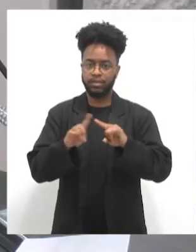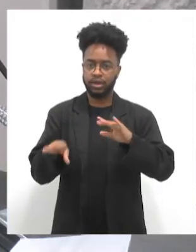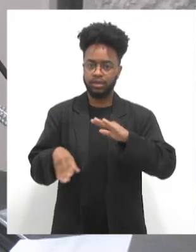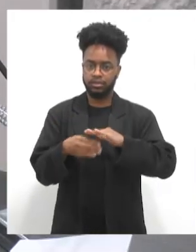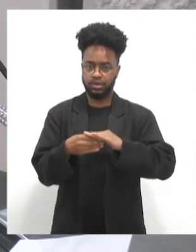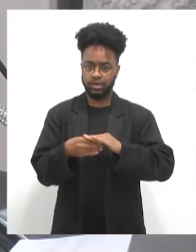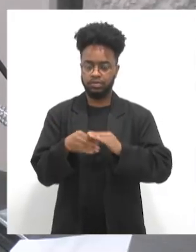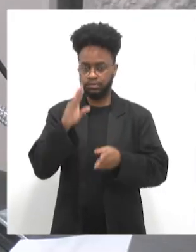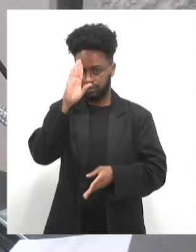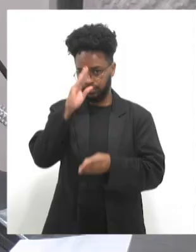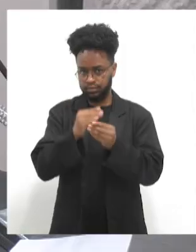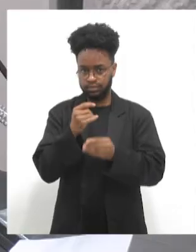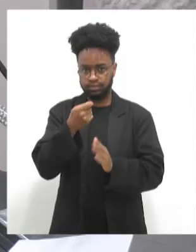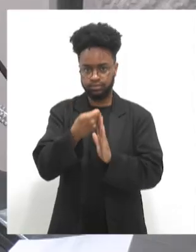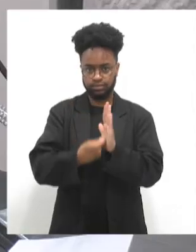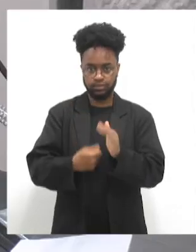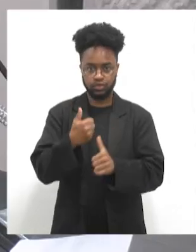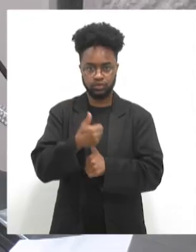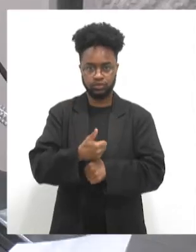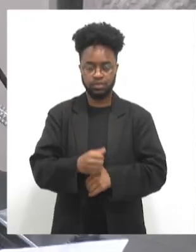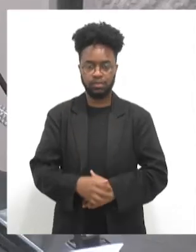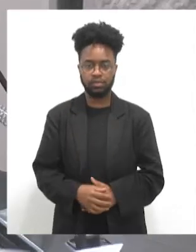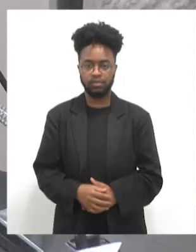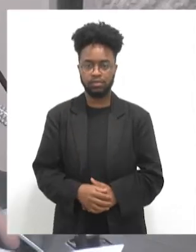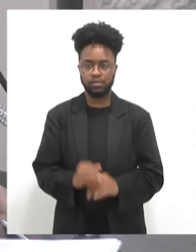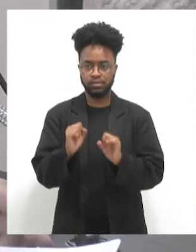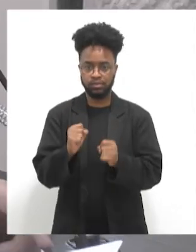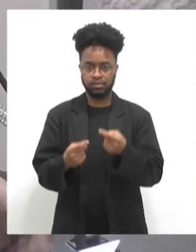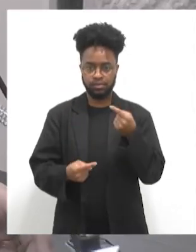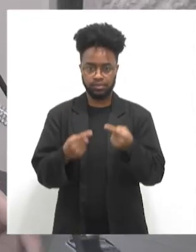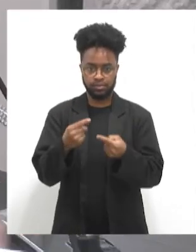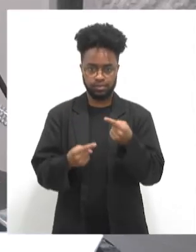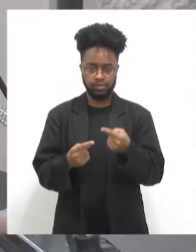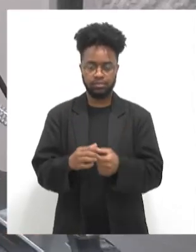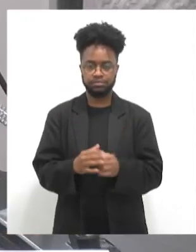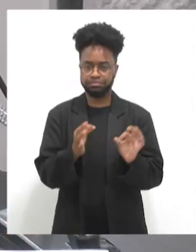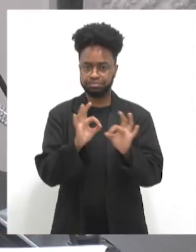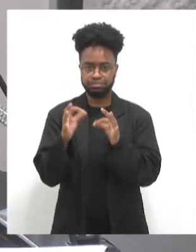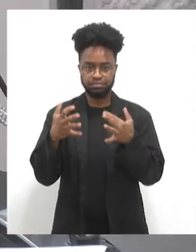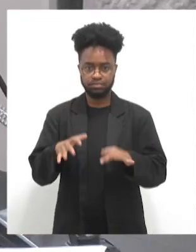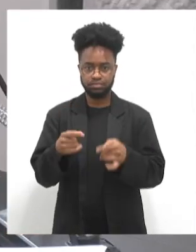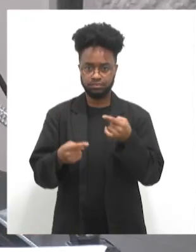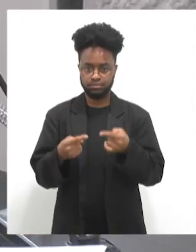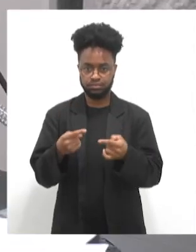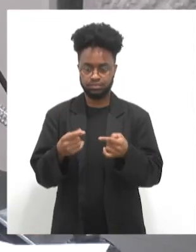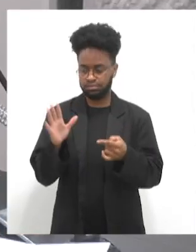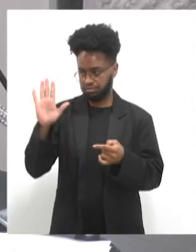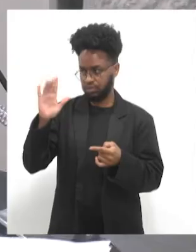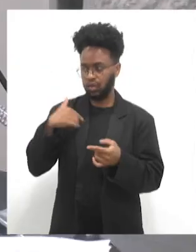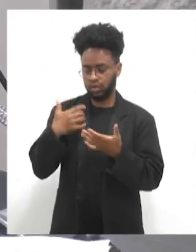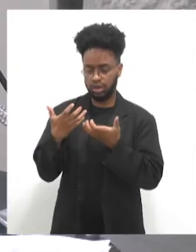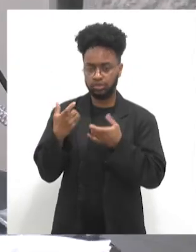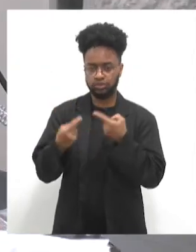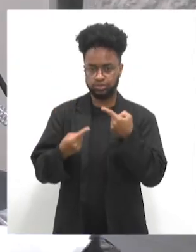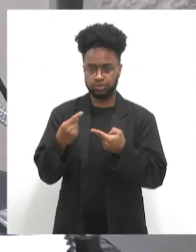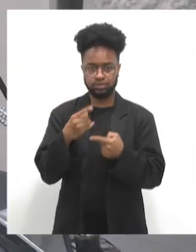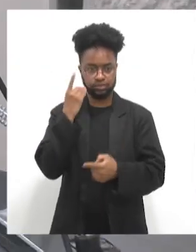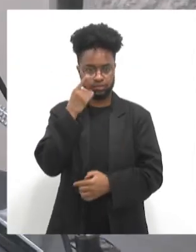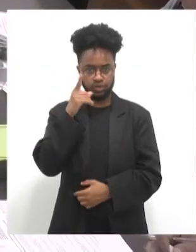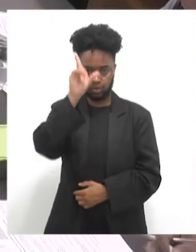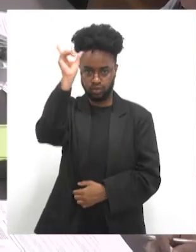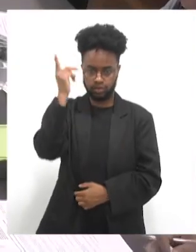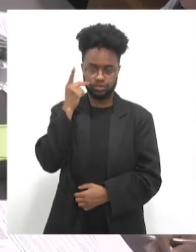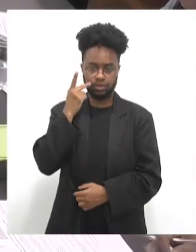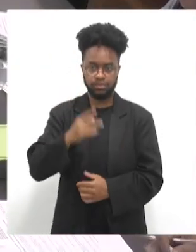emendas, concluindo por substitutivo. Em discussão. Não havendo quem queira discutir. Eu quero discutir. Para discutir, deputado Luiz